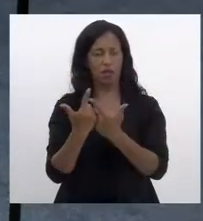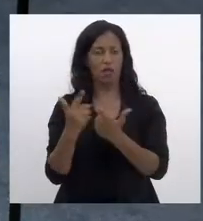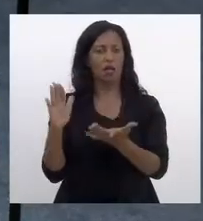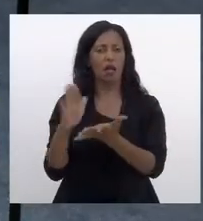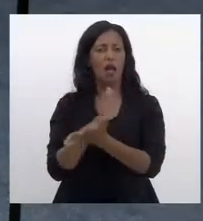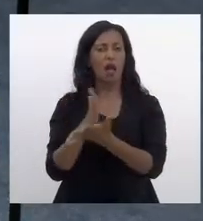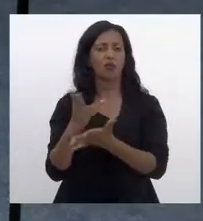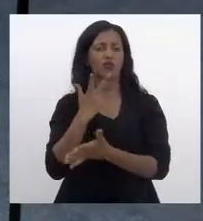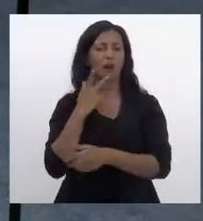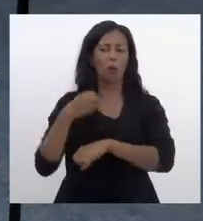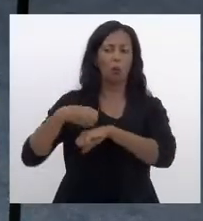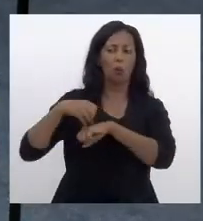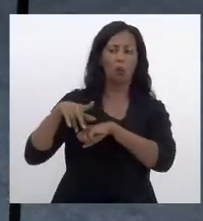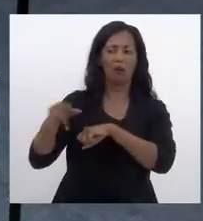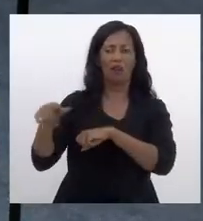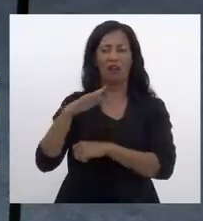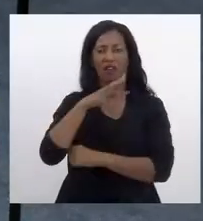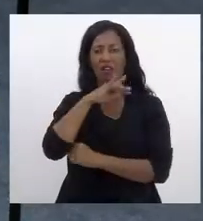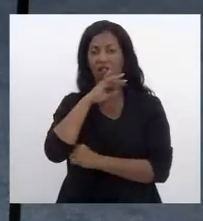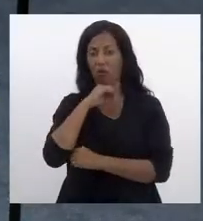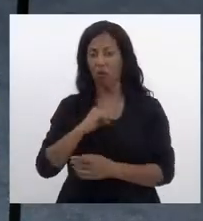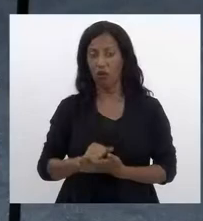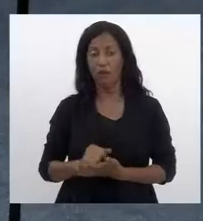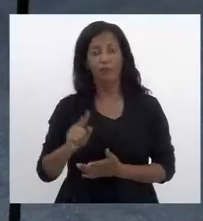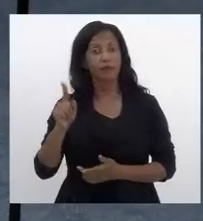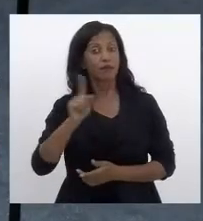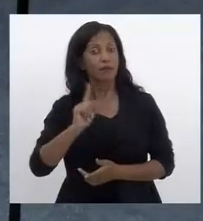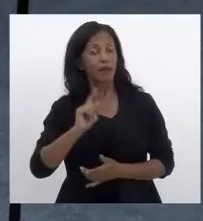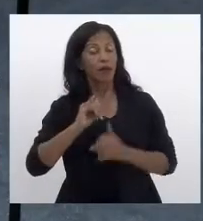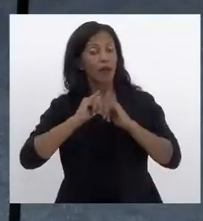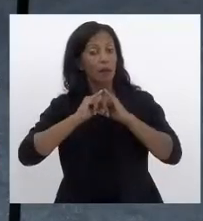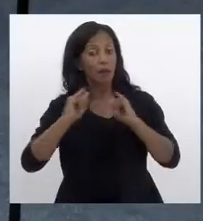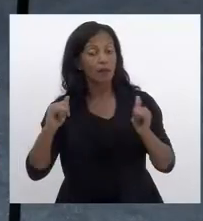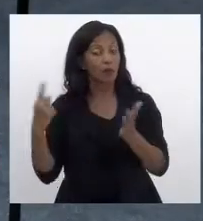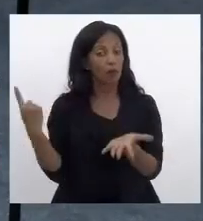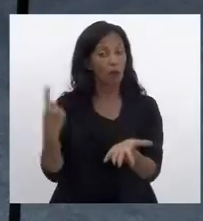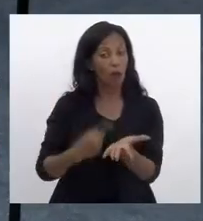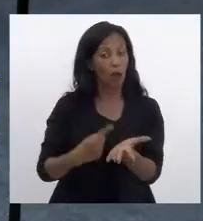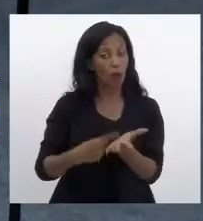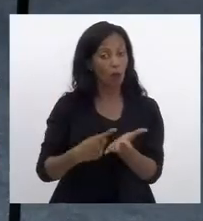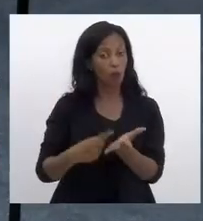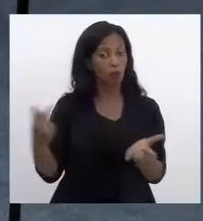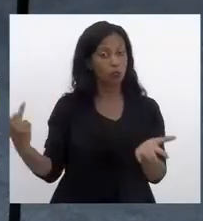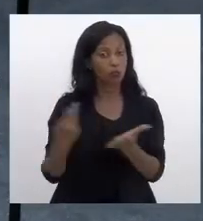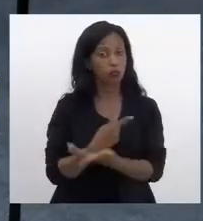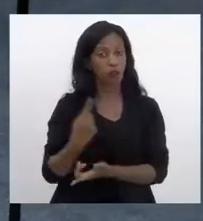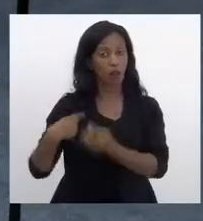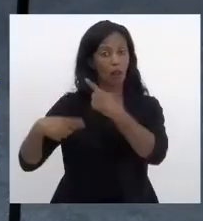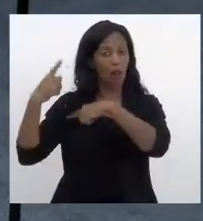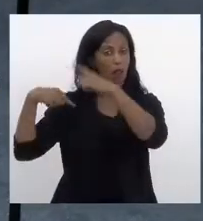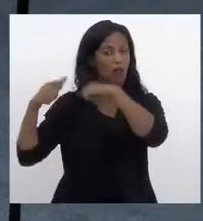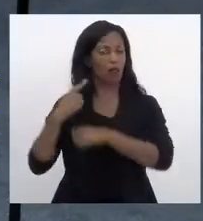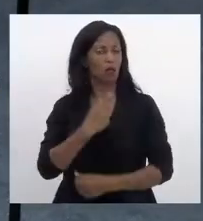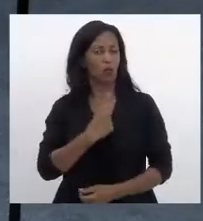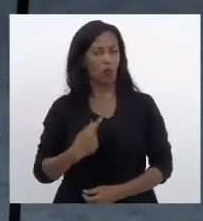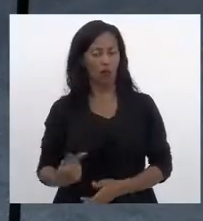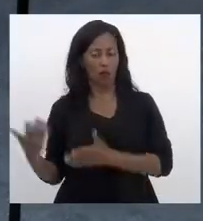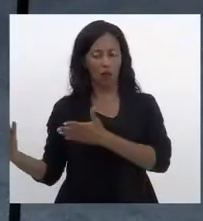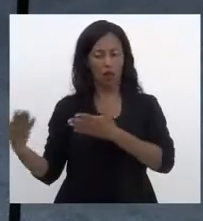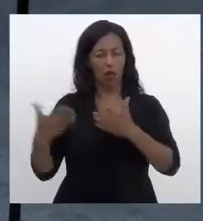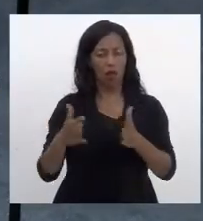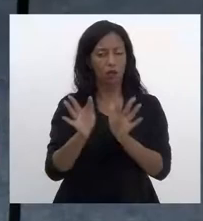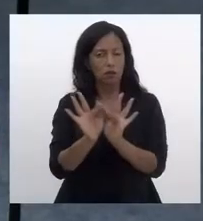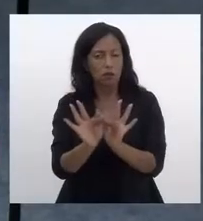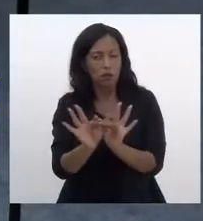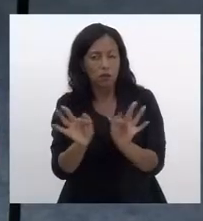que a mensagem foi ruim. Na verdade, essa mensagem foi um acordo feito lá atrás com o governo para que ela viesse de forma